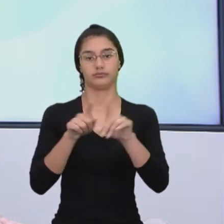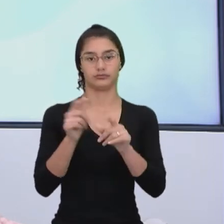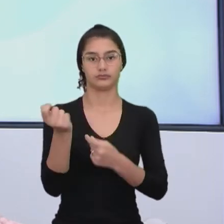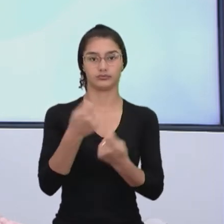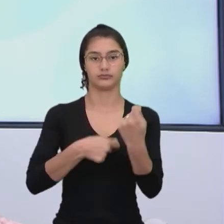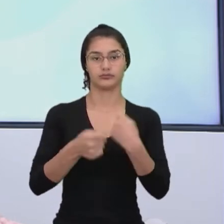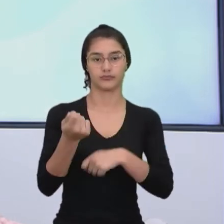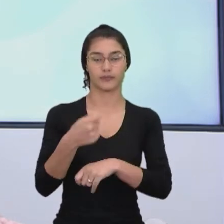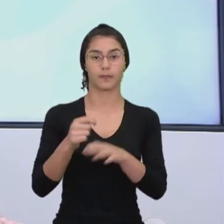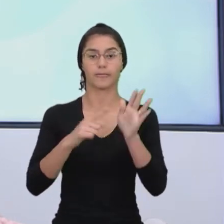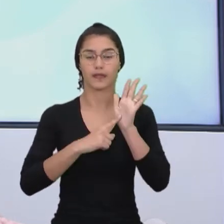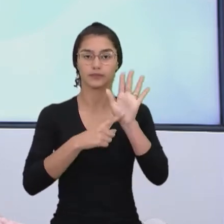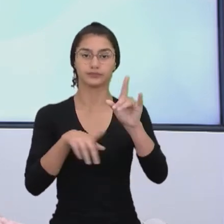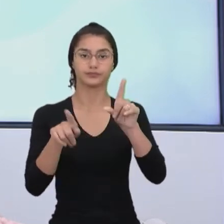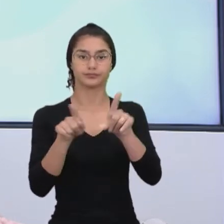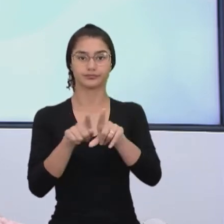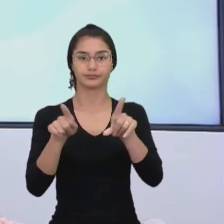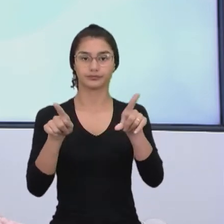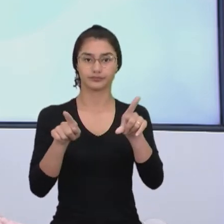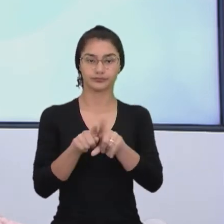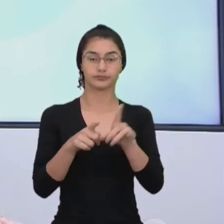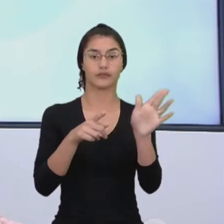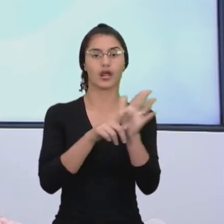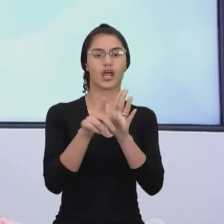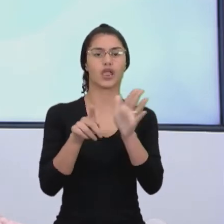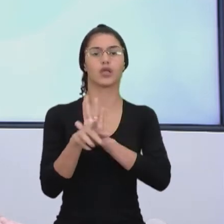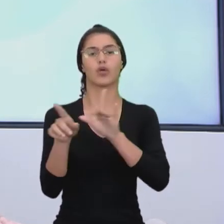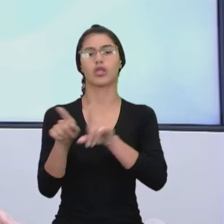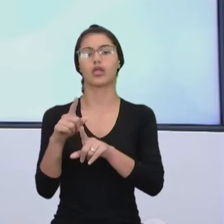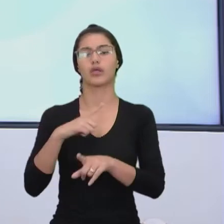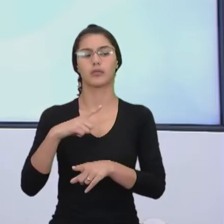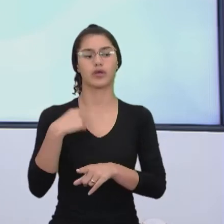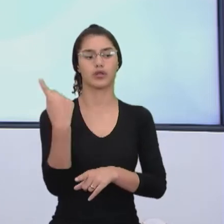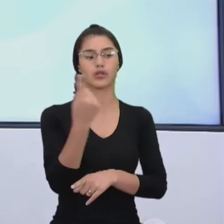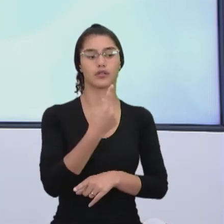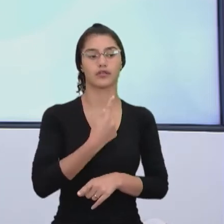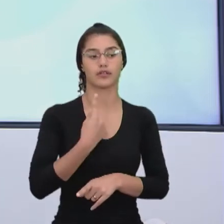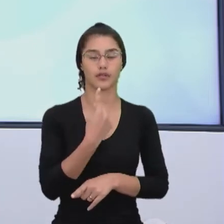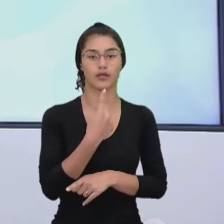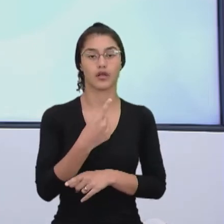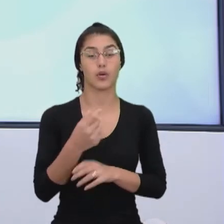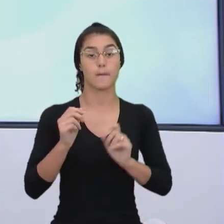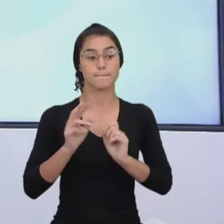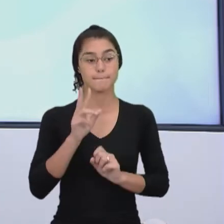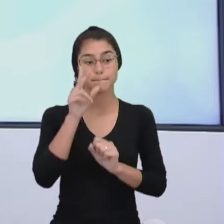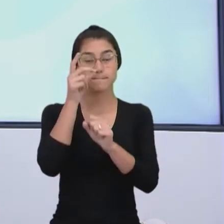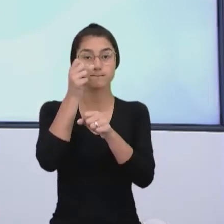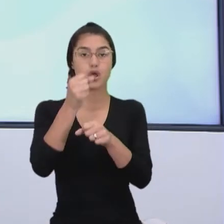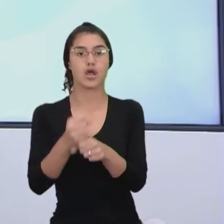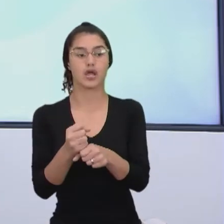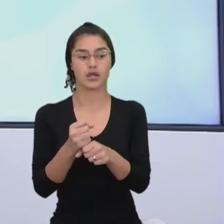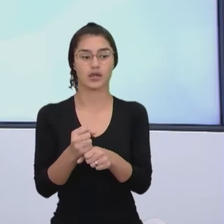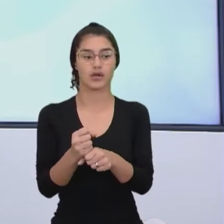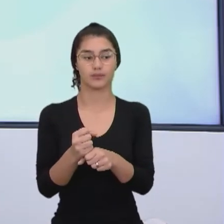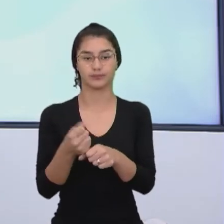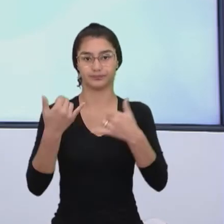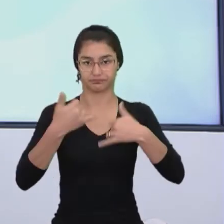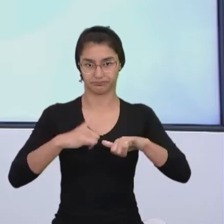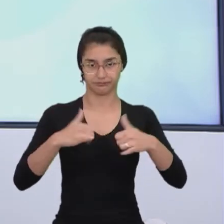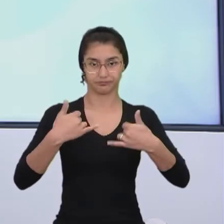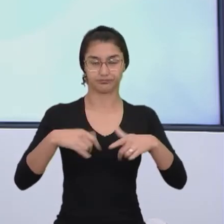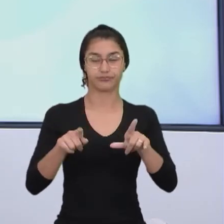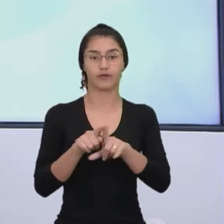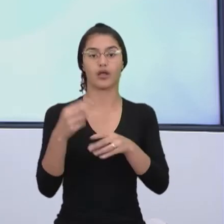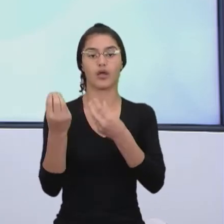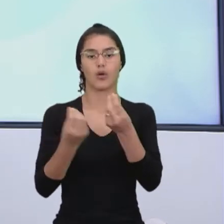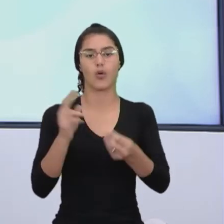econômica, ele retrata aí, né, a questão aí, principalmente quando a gente fala de potencial energético, né?